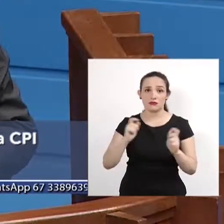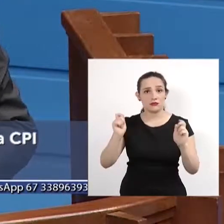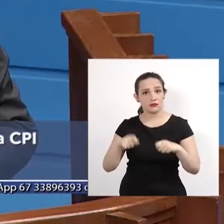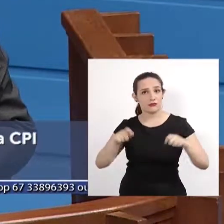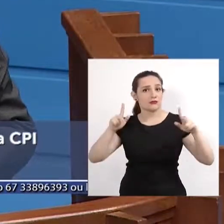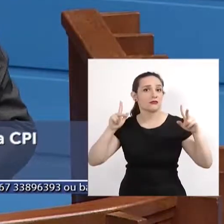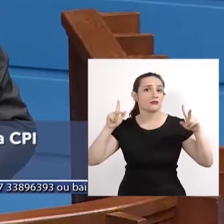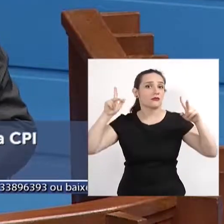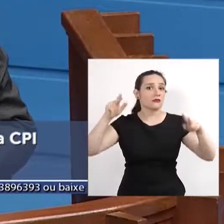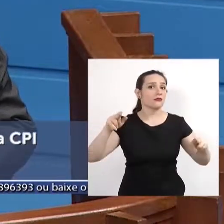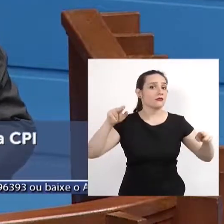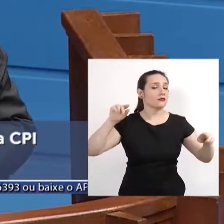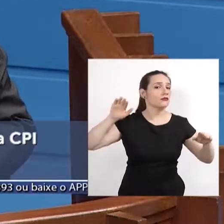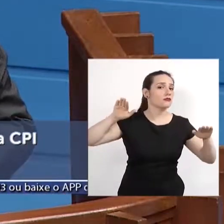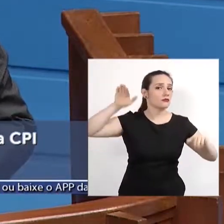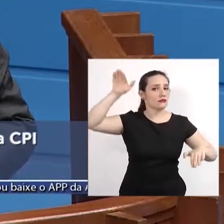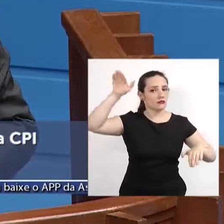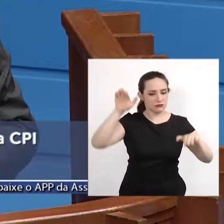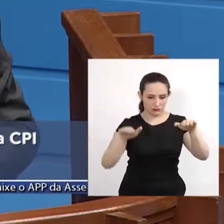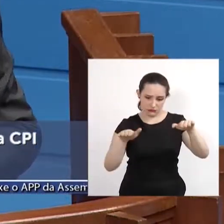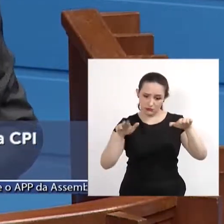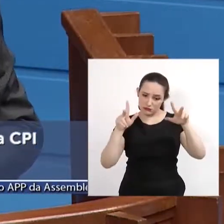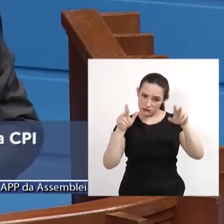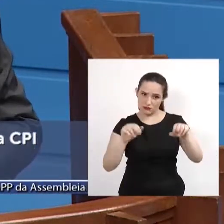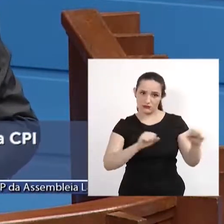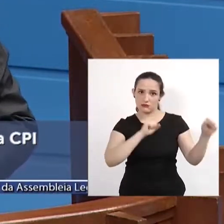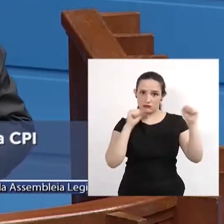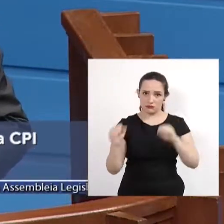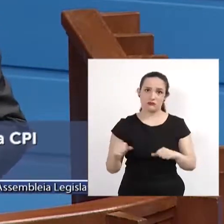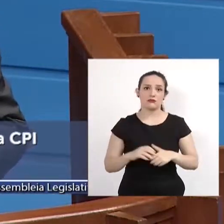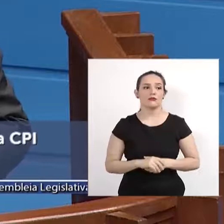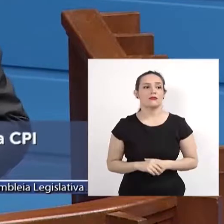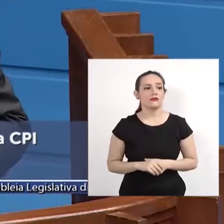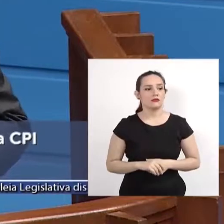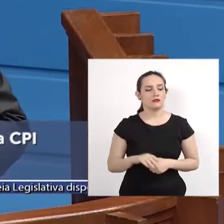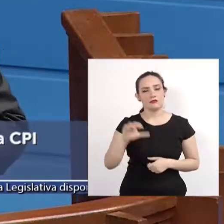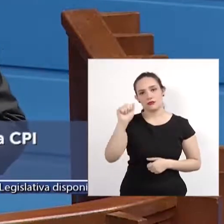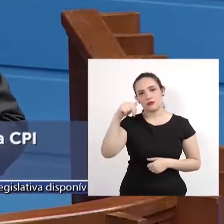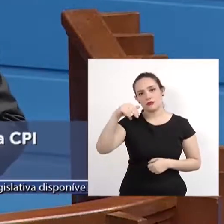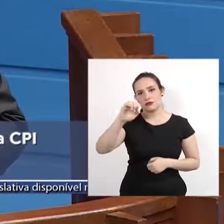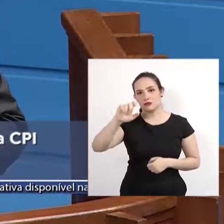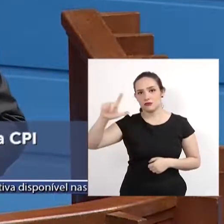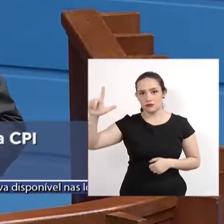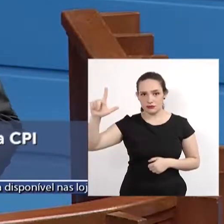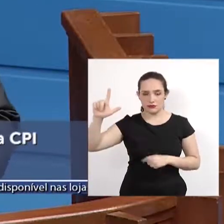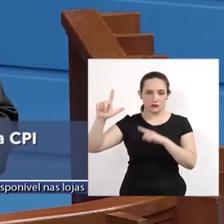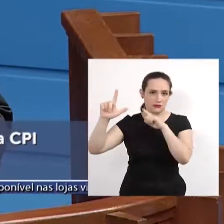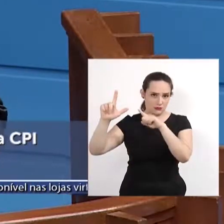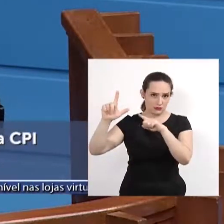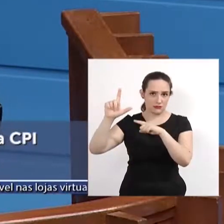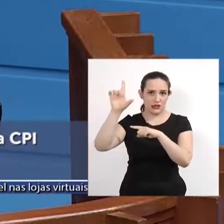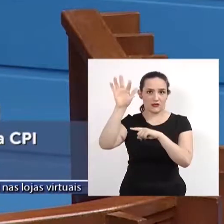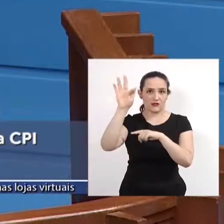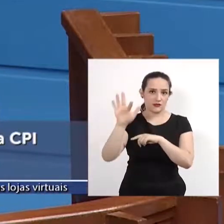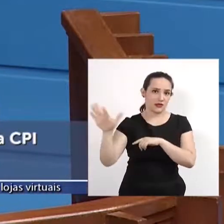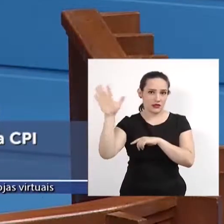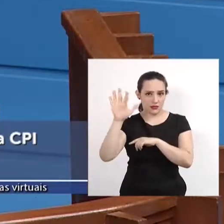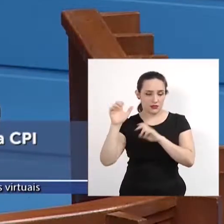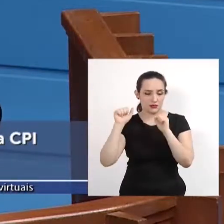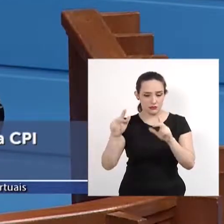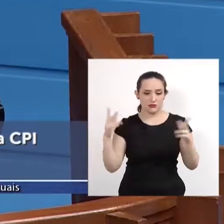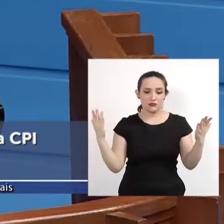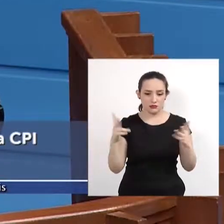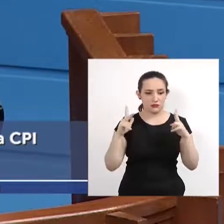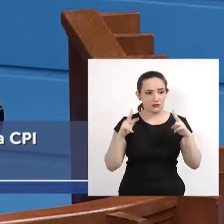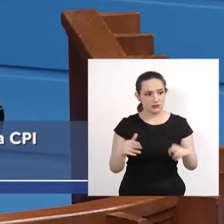como Assembleia em relação aos legisladores federais. Então, essa é uma proposição que